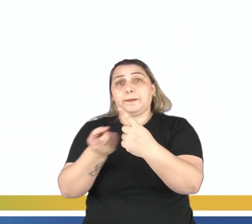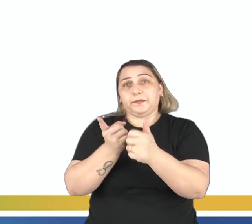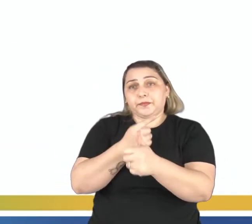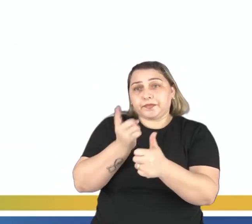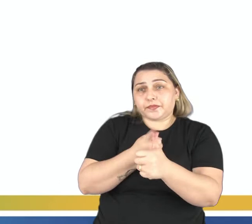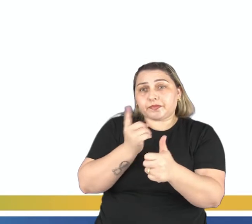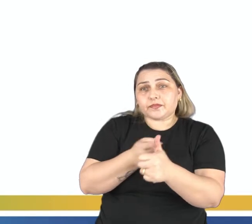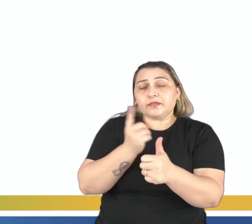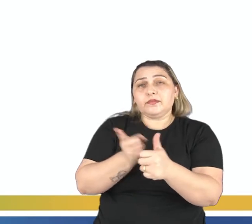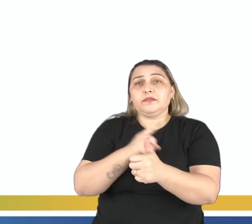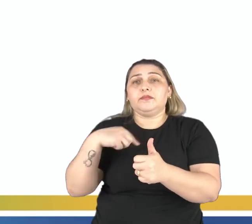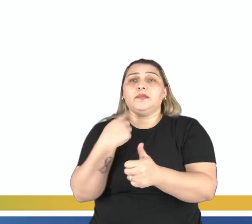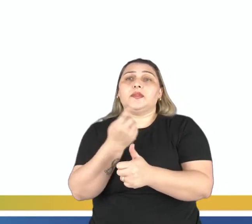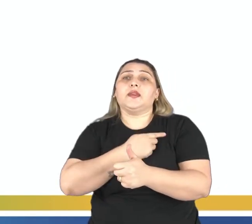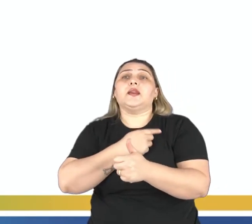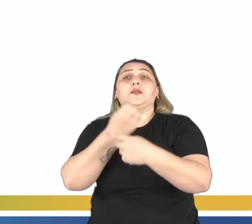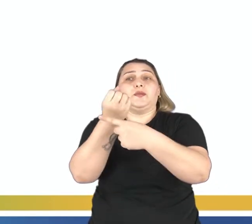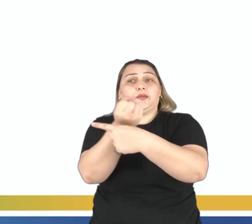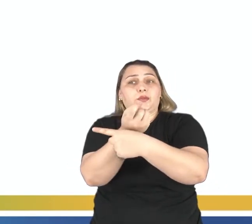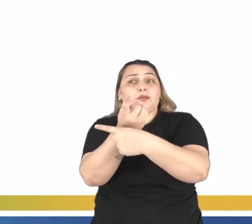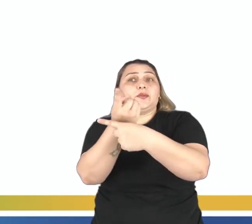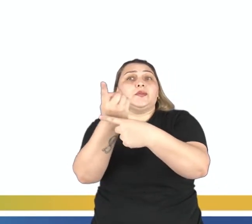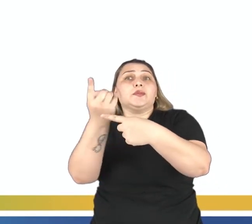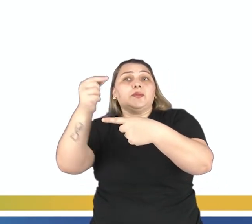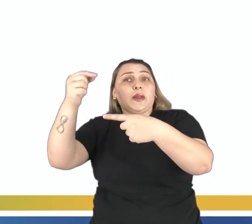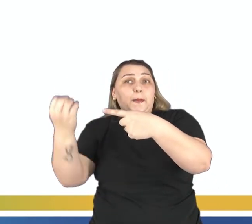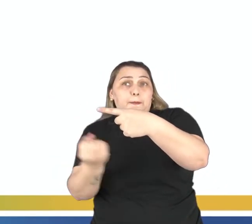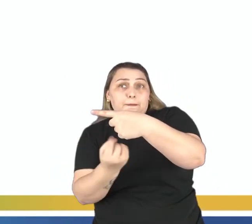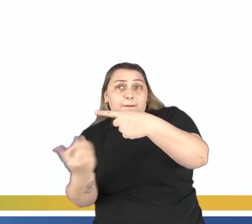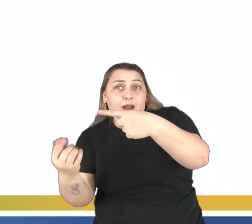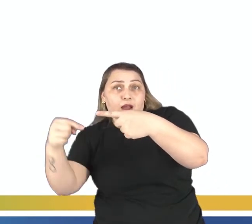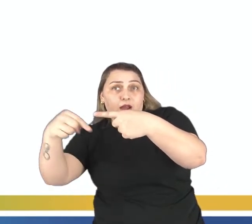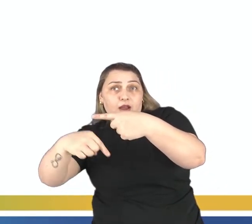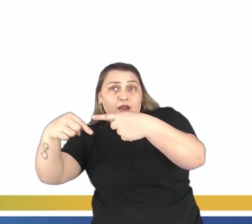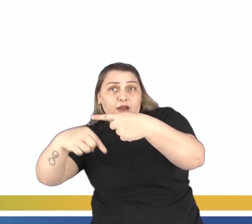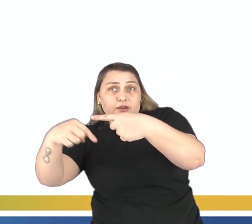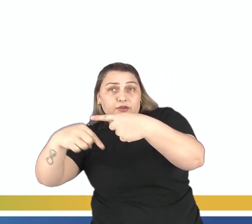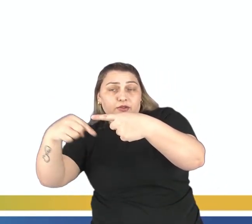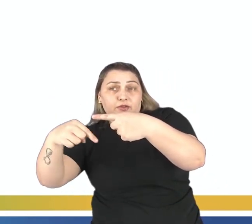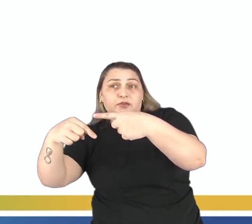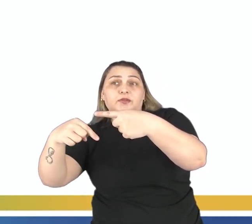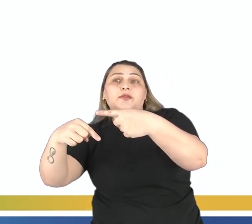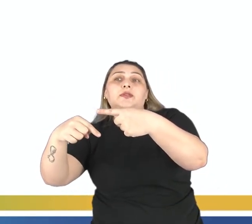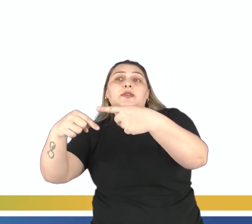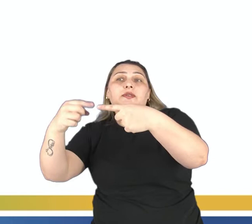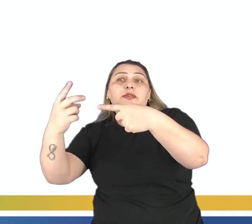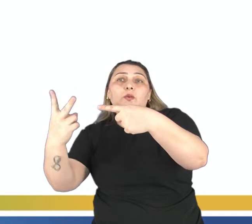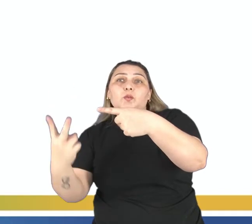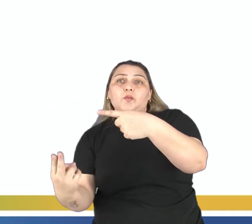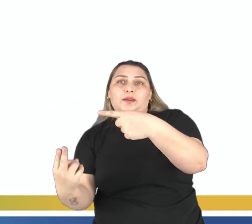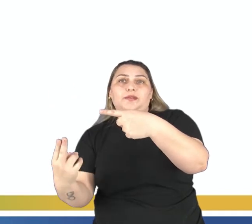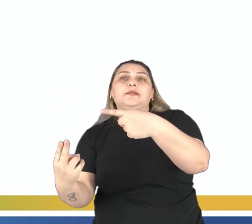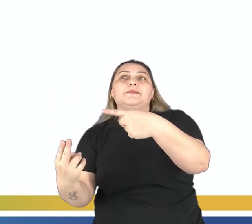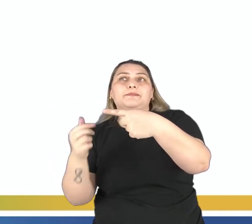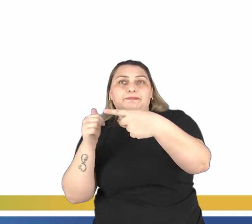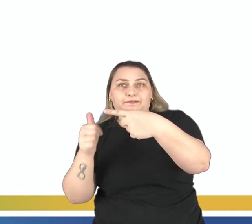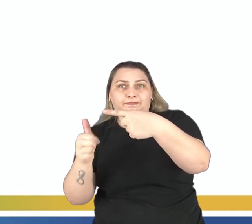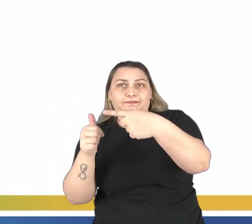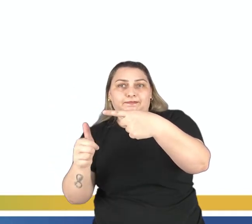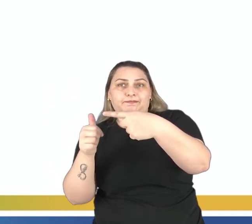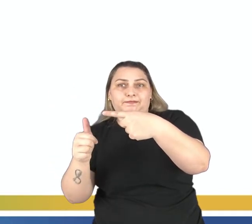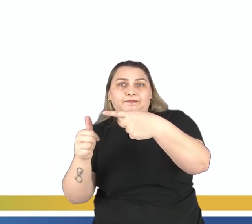delas é quando os denominadores, denominador é o número que fica embaixo, das duas frações eles são iguais,